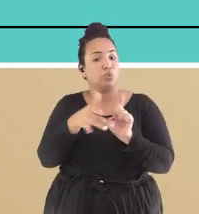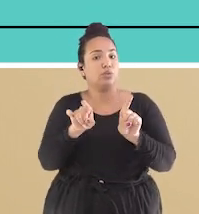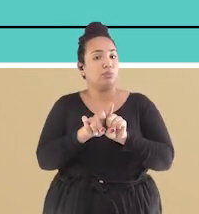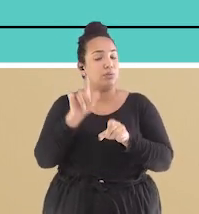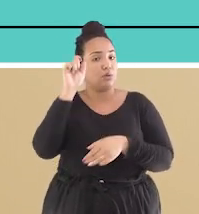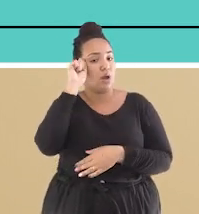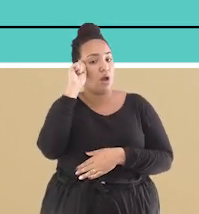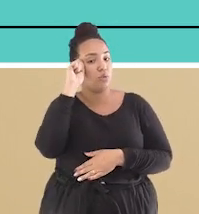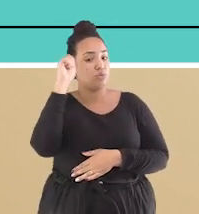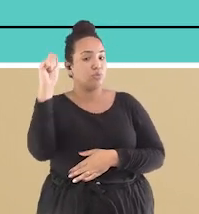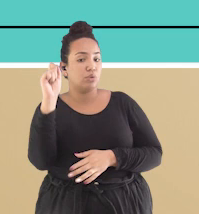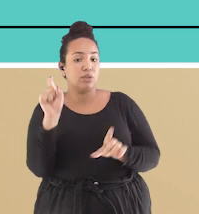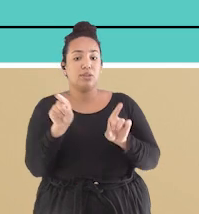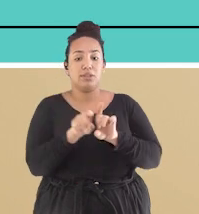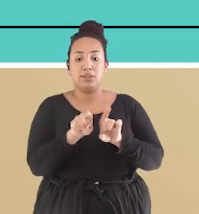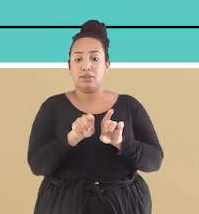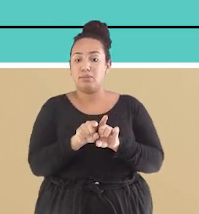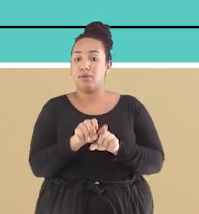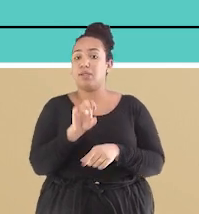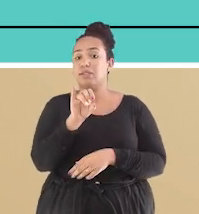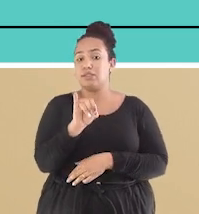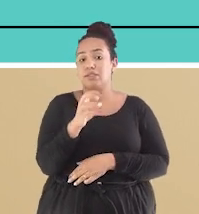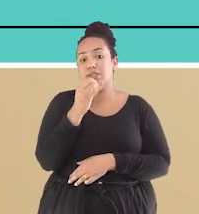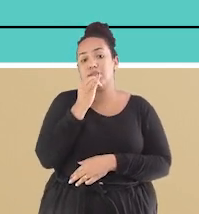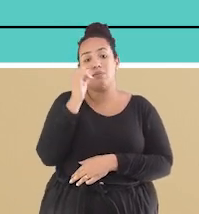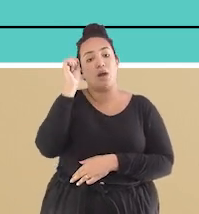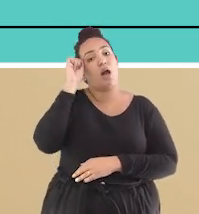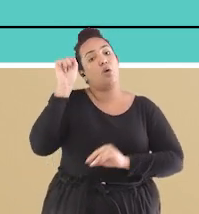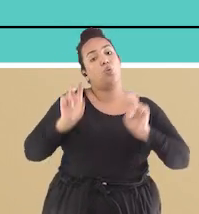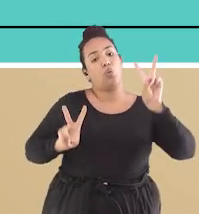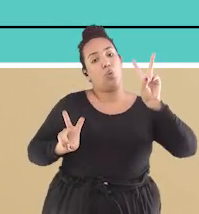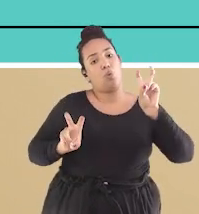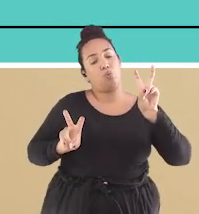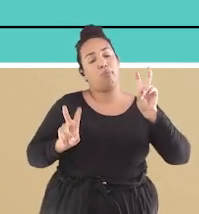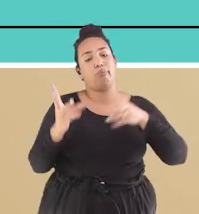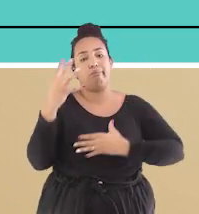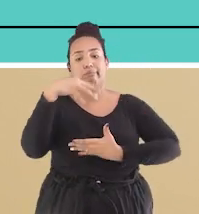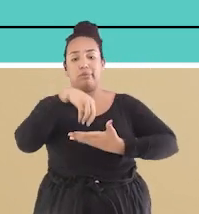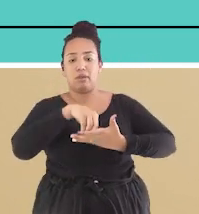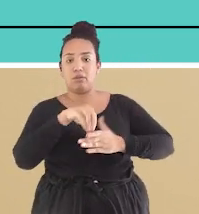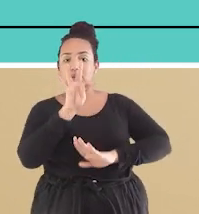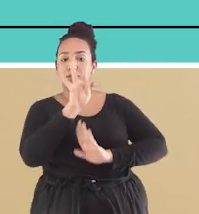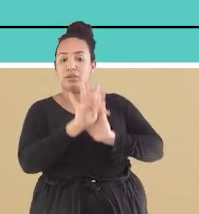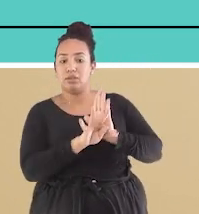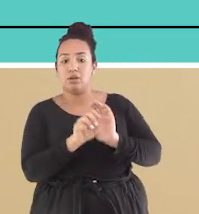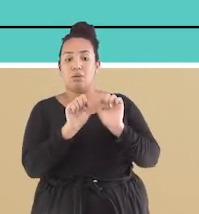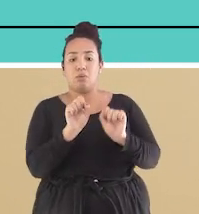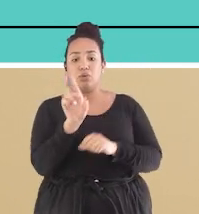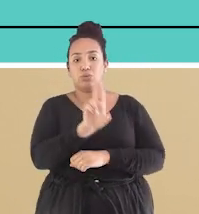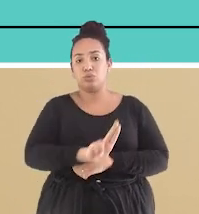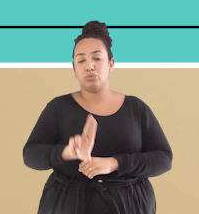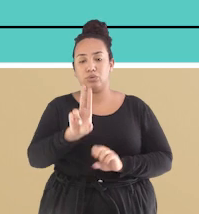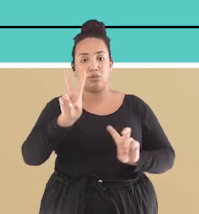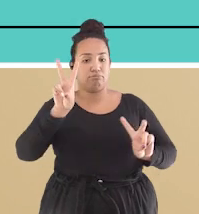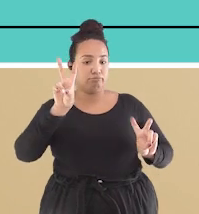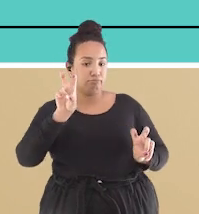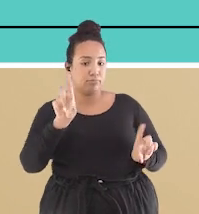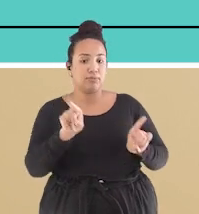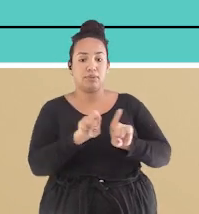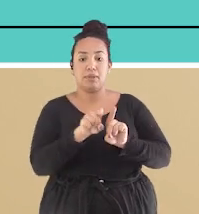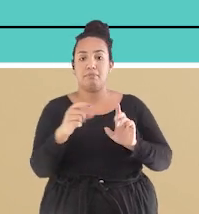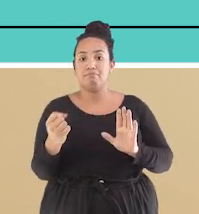do autor da obra e, se for o caso, também dos autores citados na obra resenhada, por meio do uso de paráfrases, marcas do